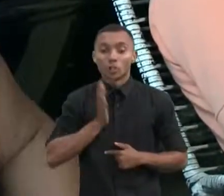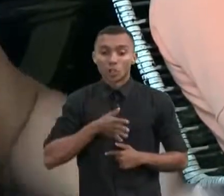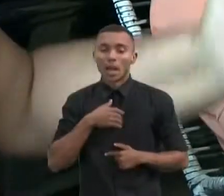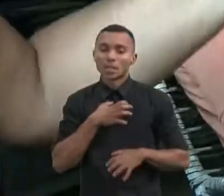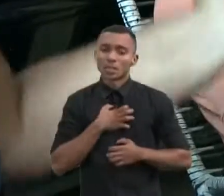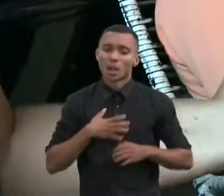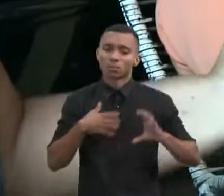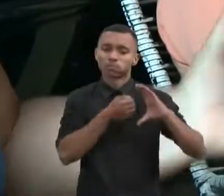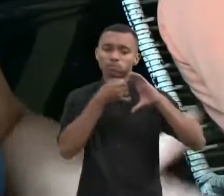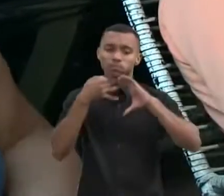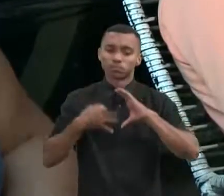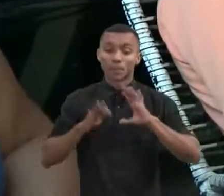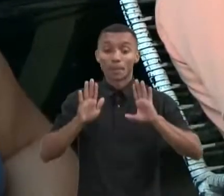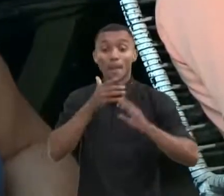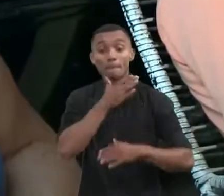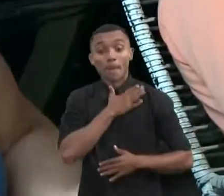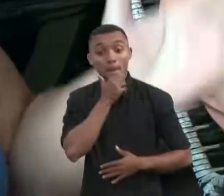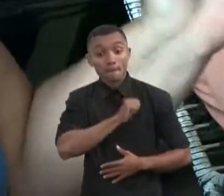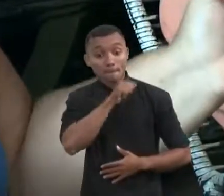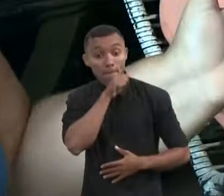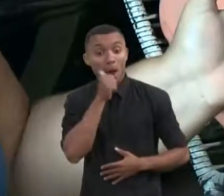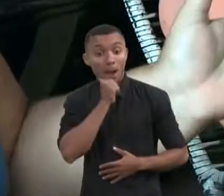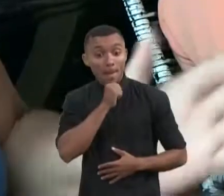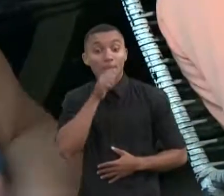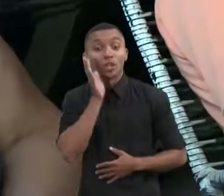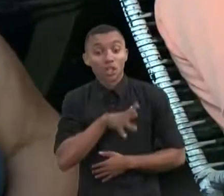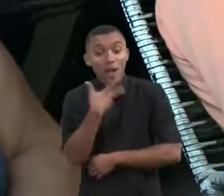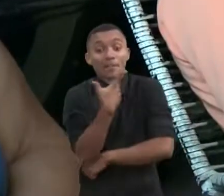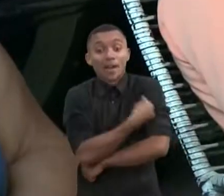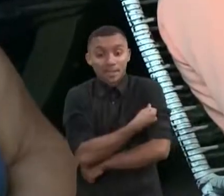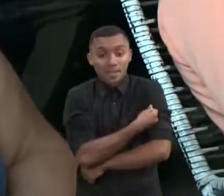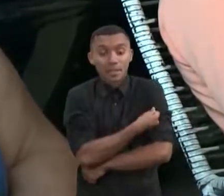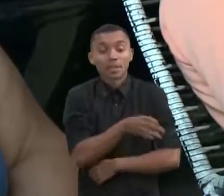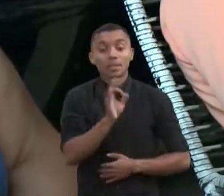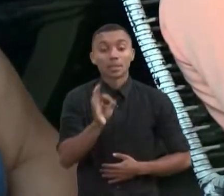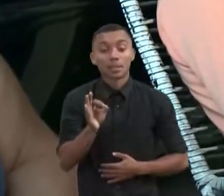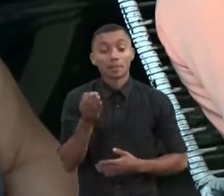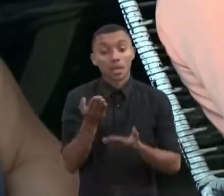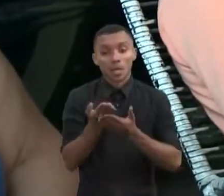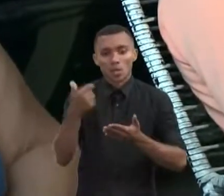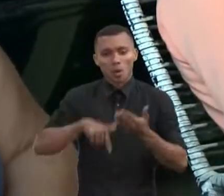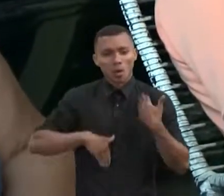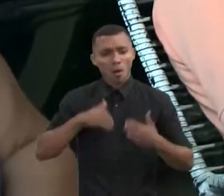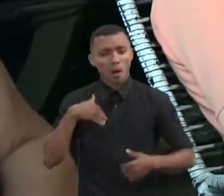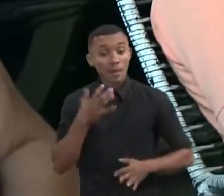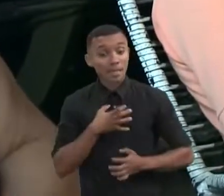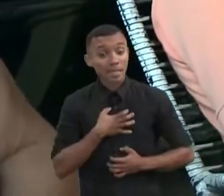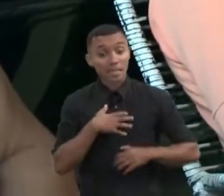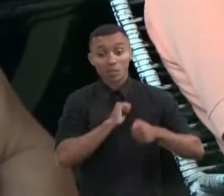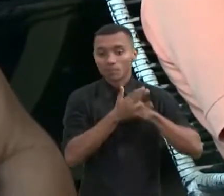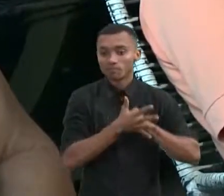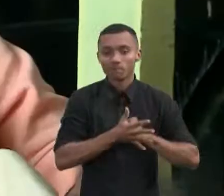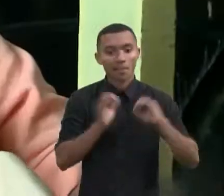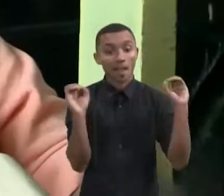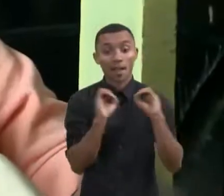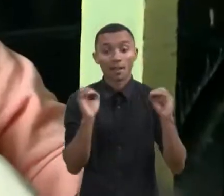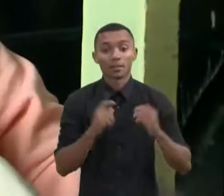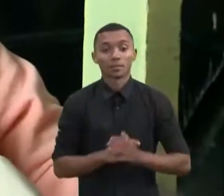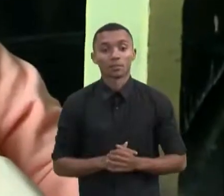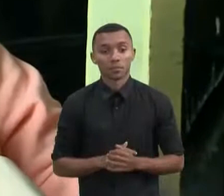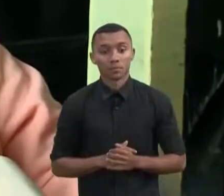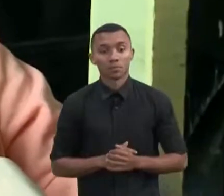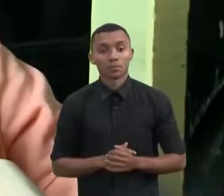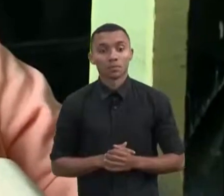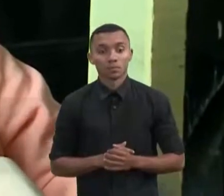assintomática, mas os meus pais estavam vacinados, juntamente com a minha filha, e eles não tiveram nenhum sintoma, nenhuma reação, nem nada.